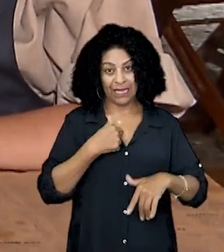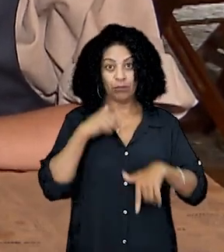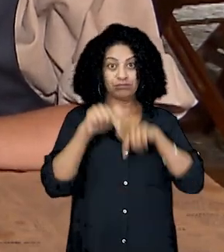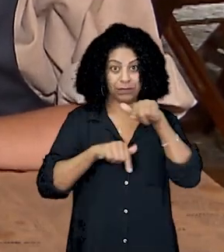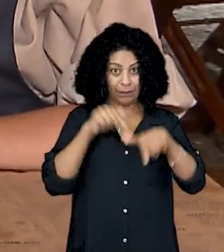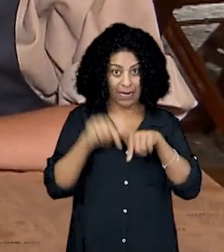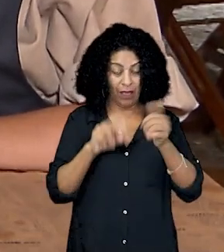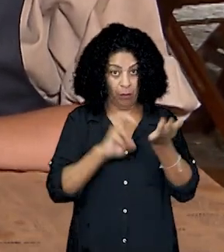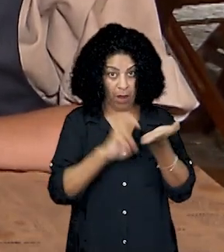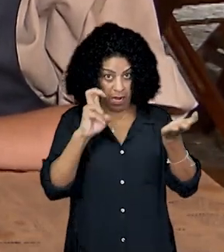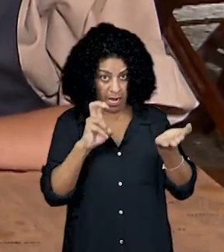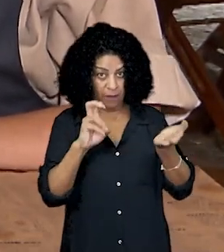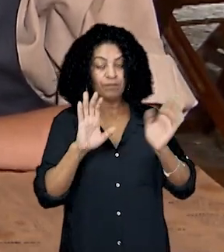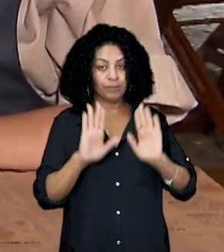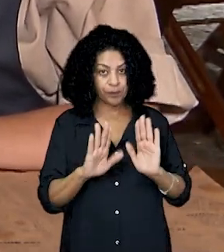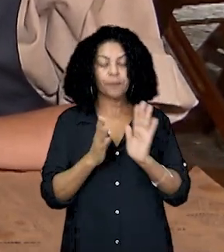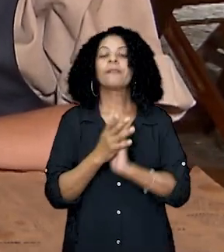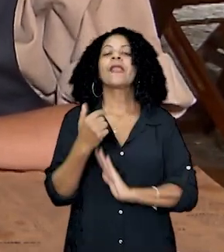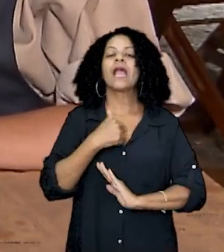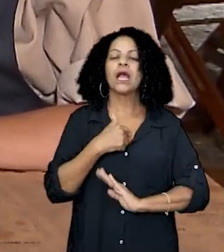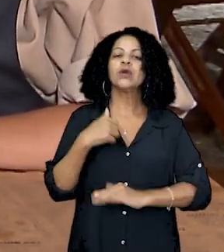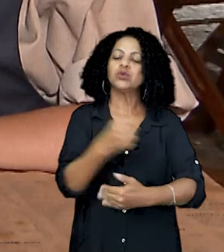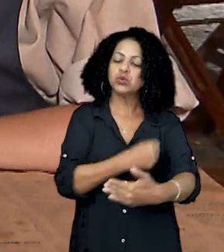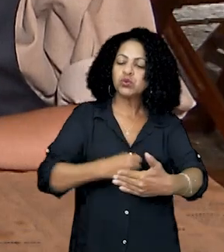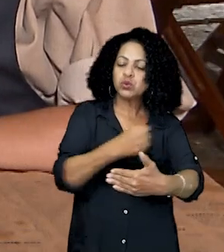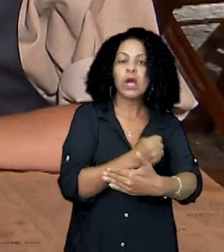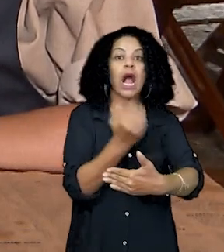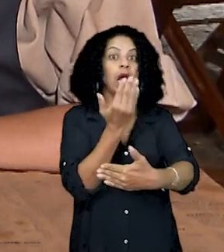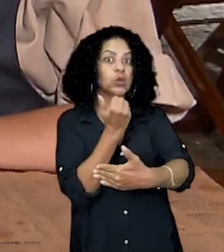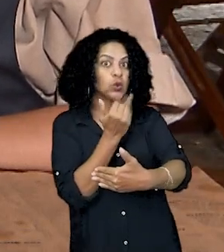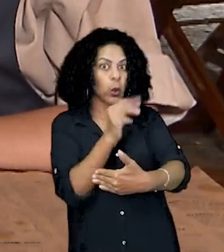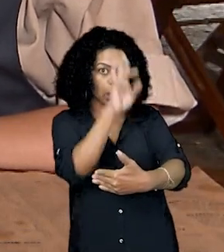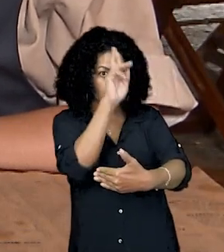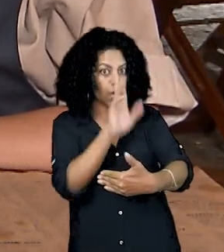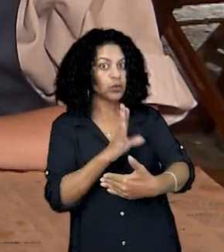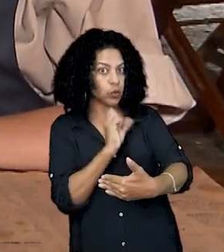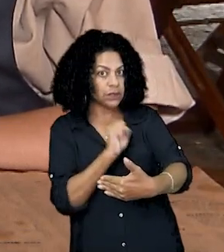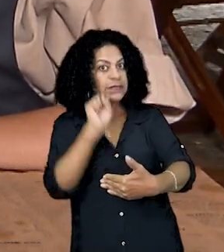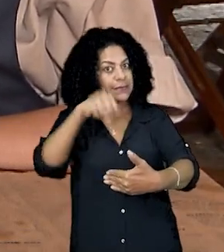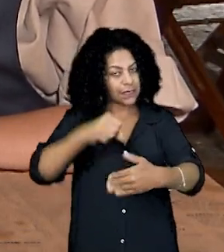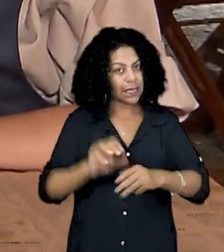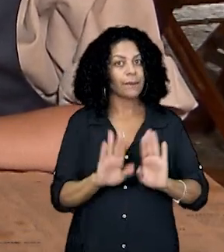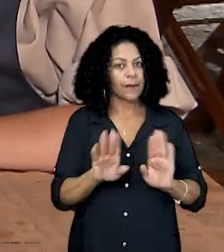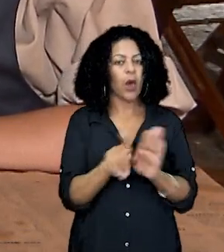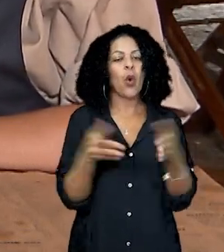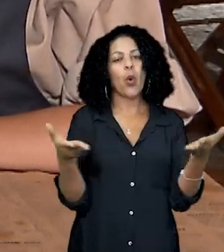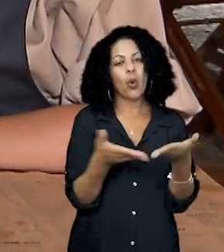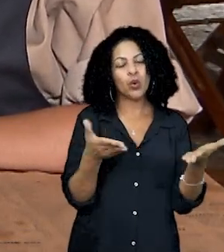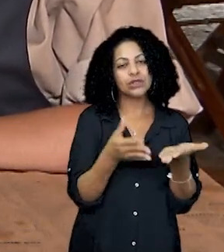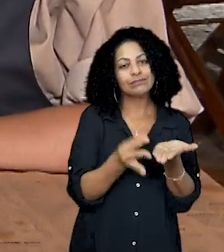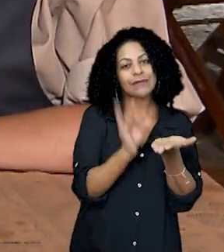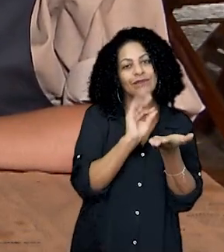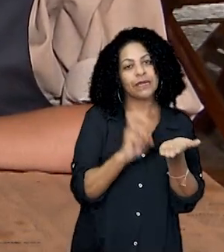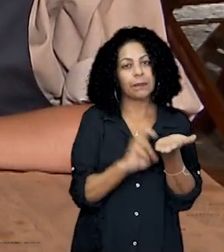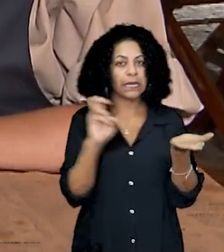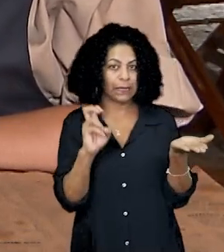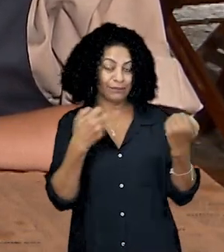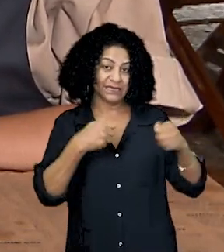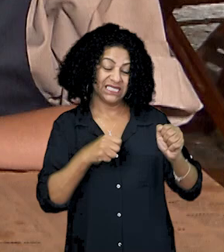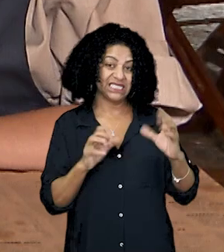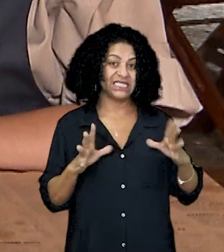Quando eu trabalhava de manhã, a gente fazia o jantar todos os dias. Hoje, a gente prioriza café da